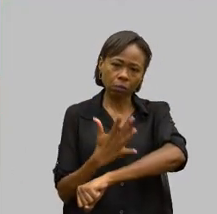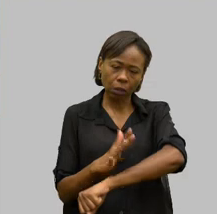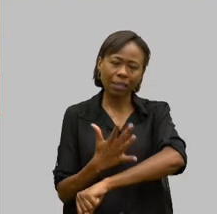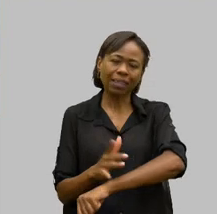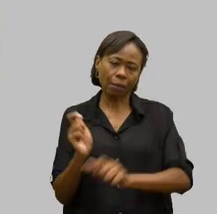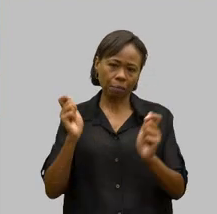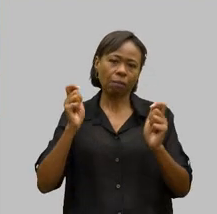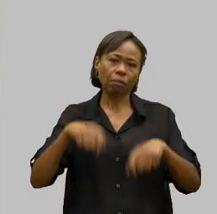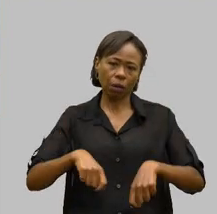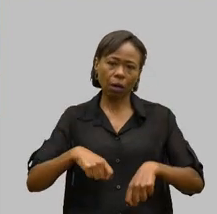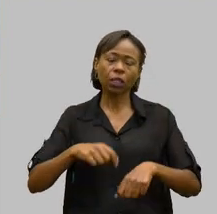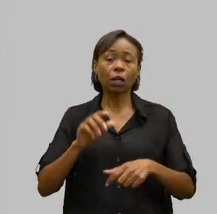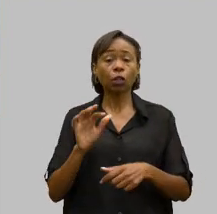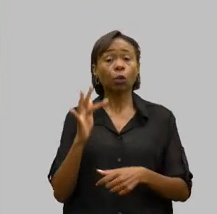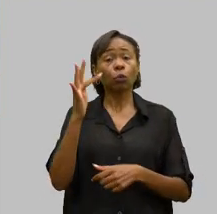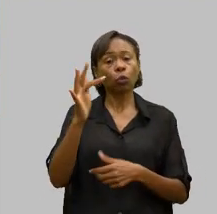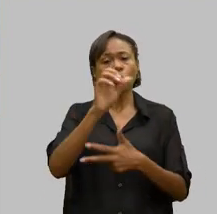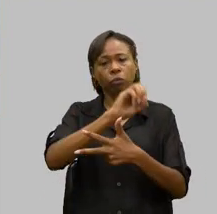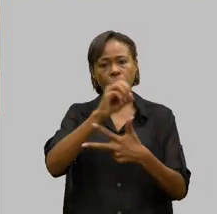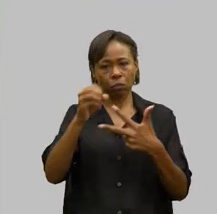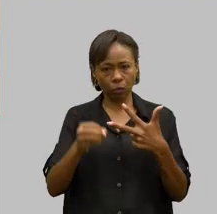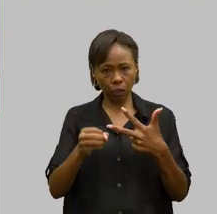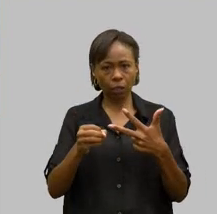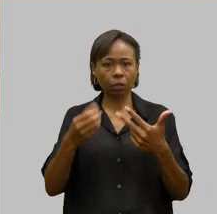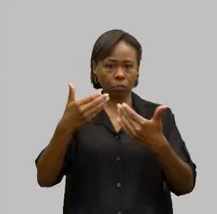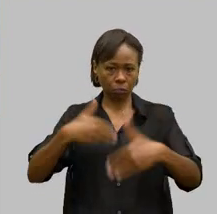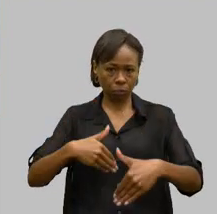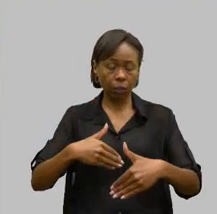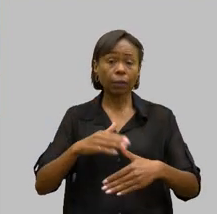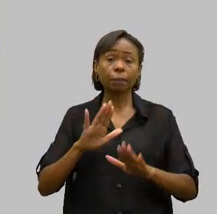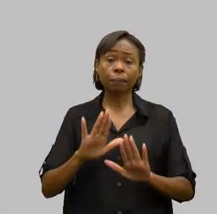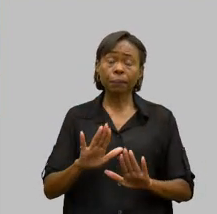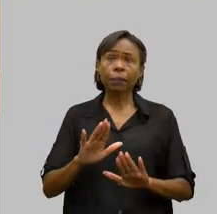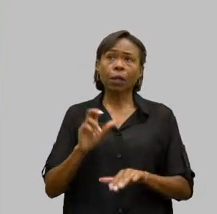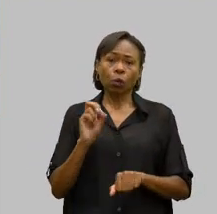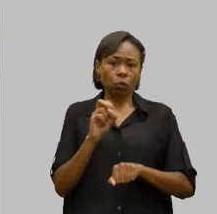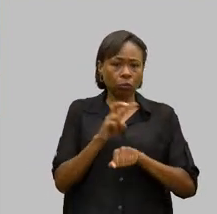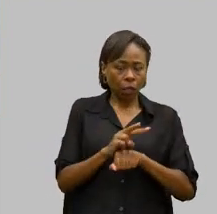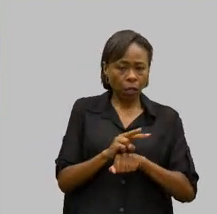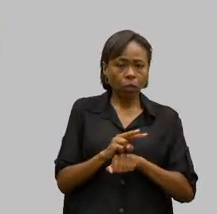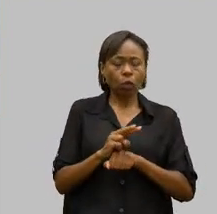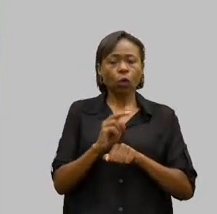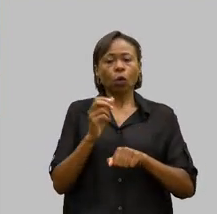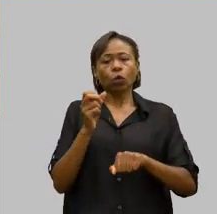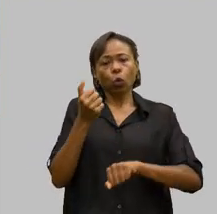capacidades para fazer o Enem. Quanto à nomeação dos psicólogos, eles estão dentro